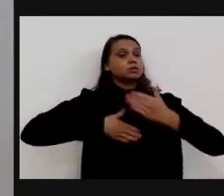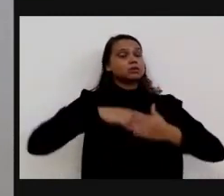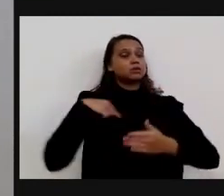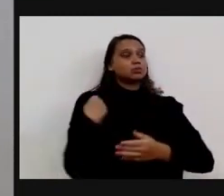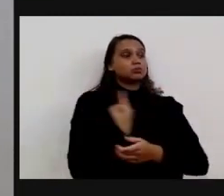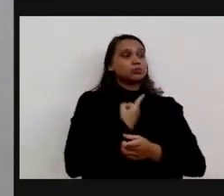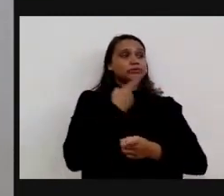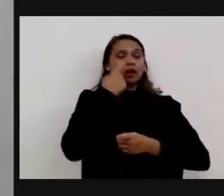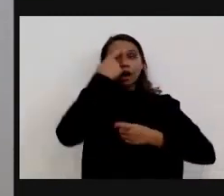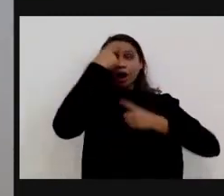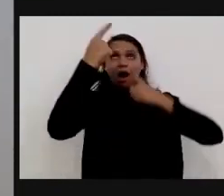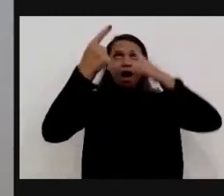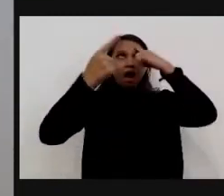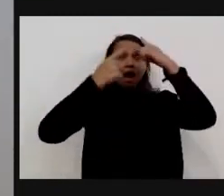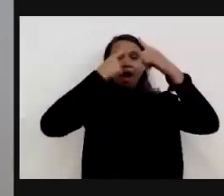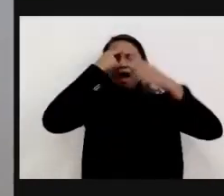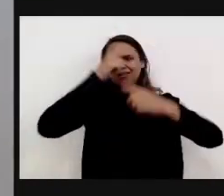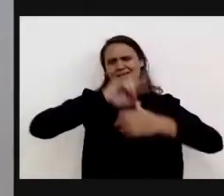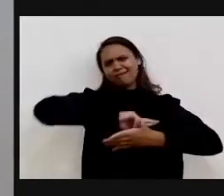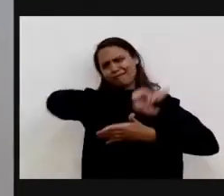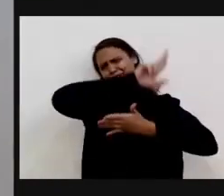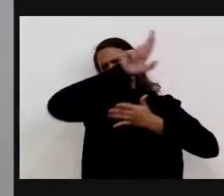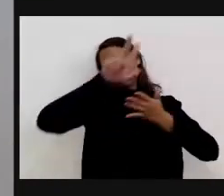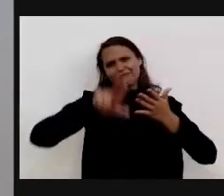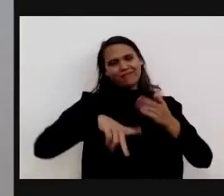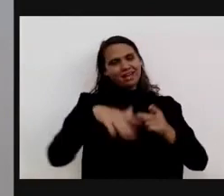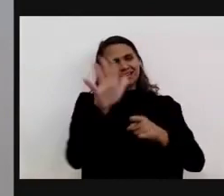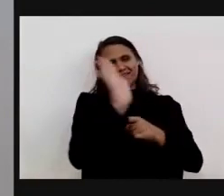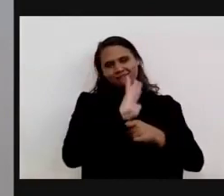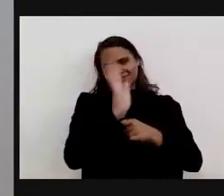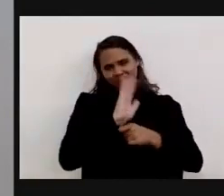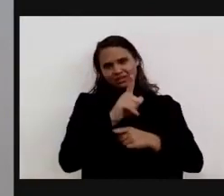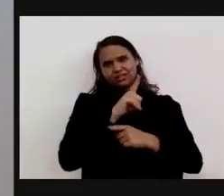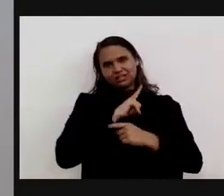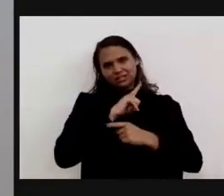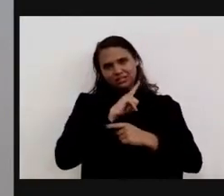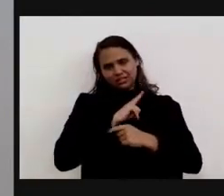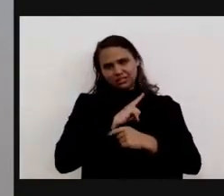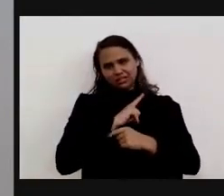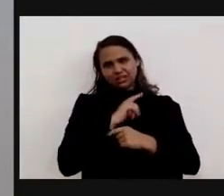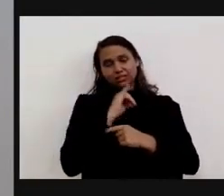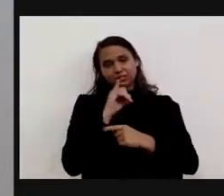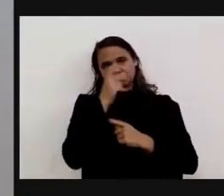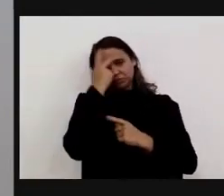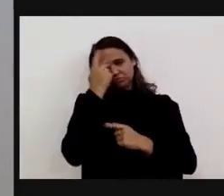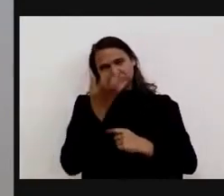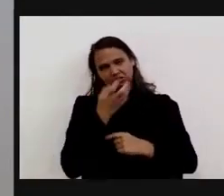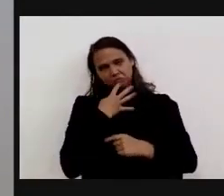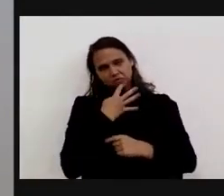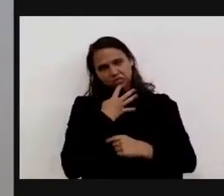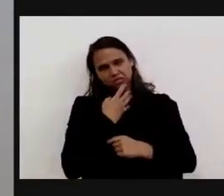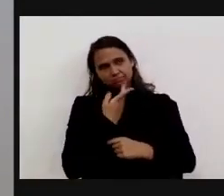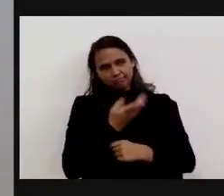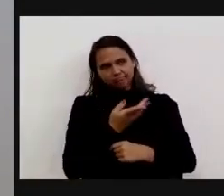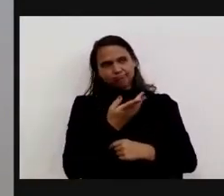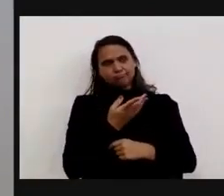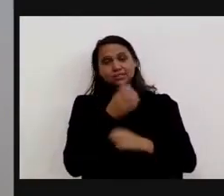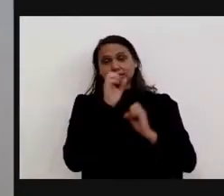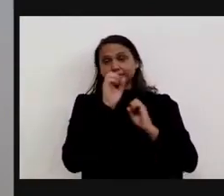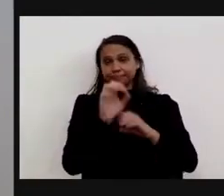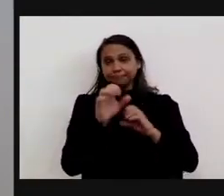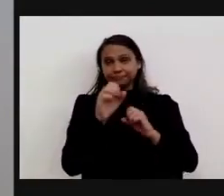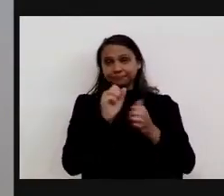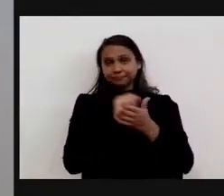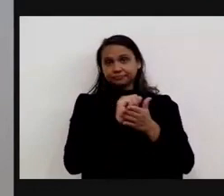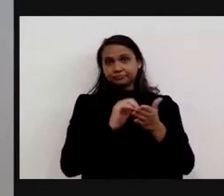então tem diversas a gente tem vídeos publicados lá na nossa playlist do laboratório quem quiser conhecer ensinando esse tipo